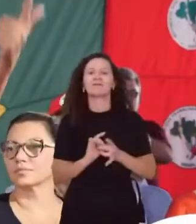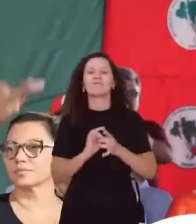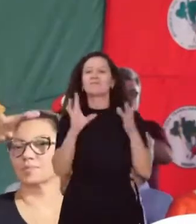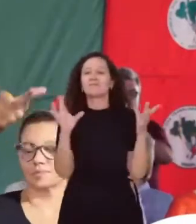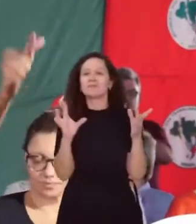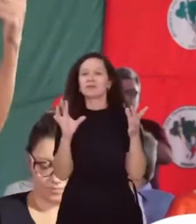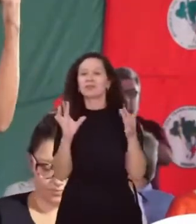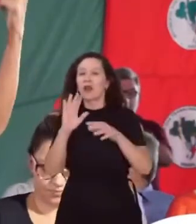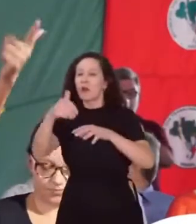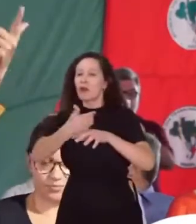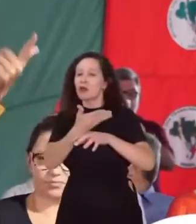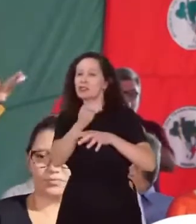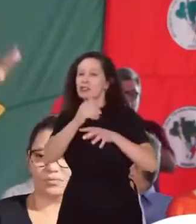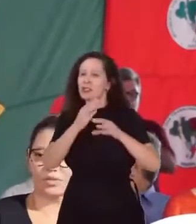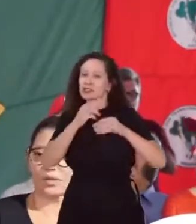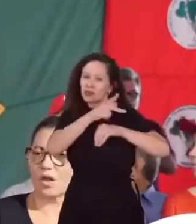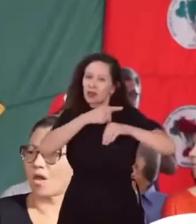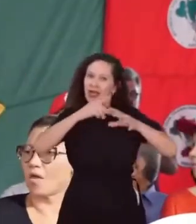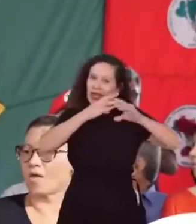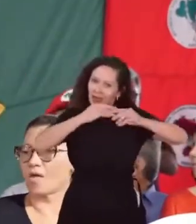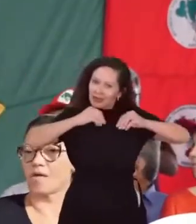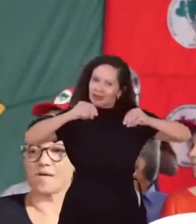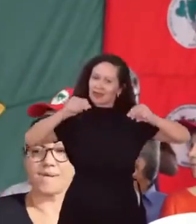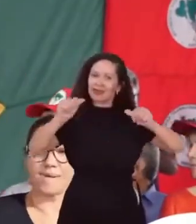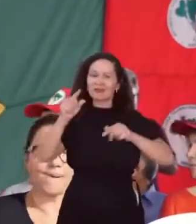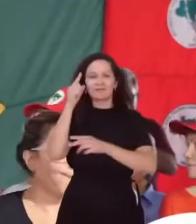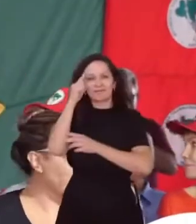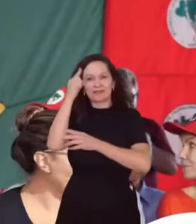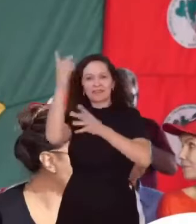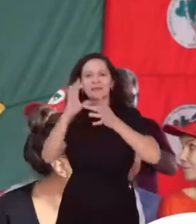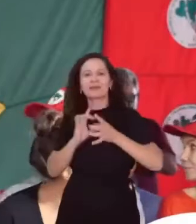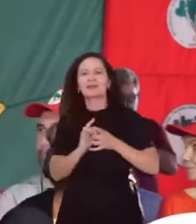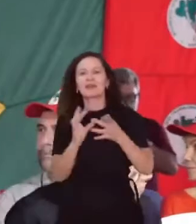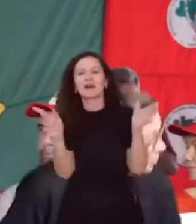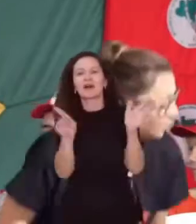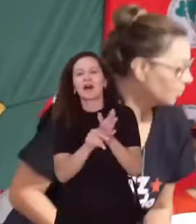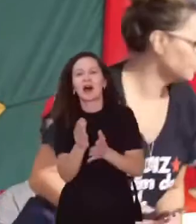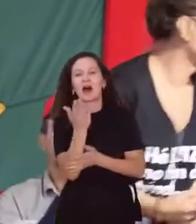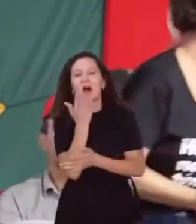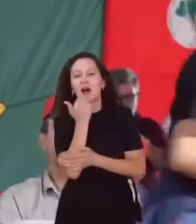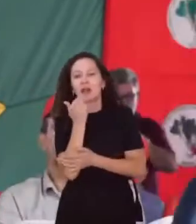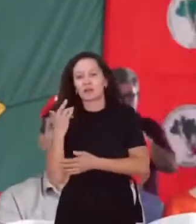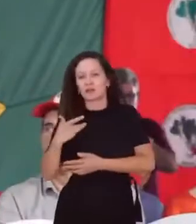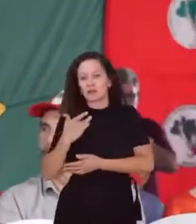gente pensar em democratizar a alimentação saudável. Então,